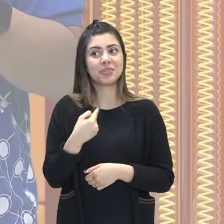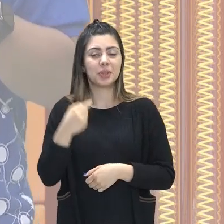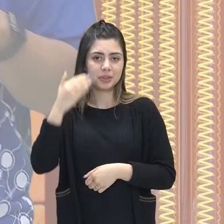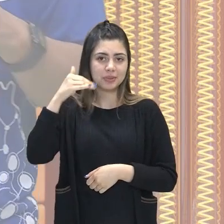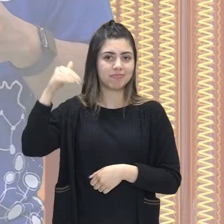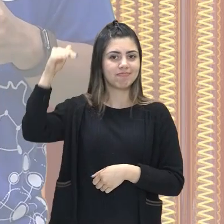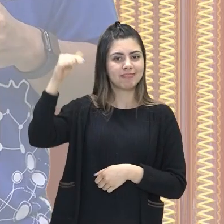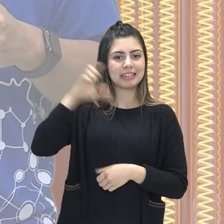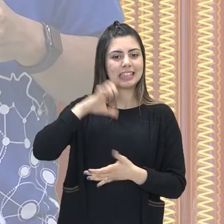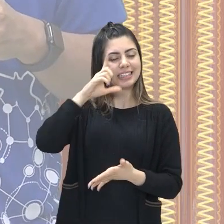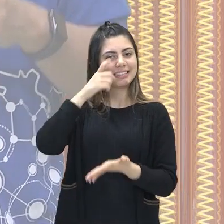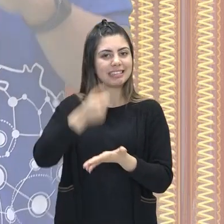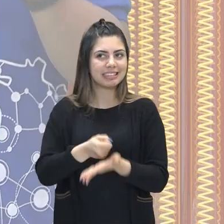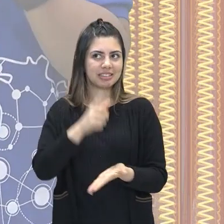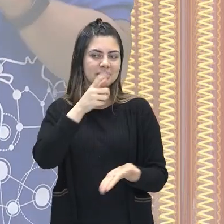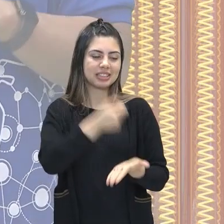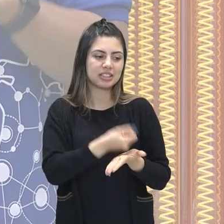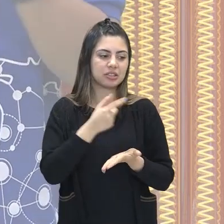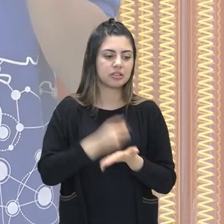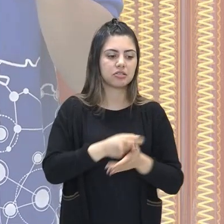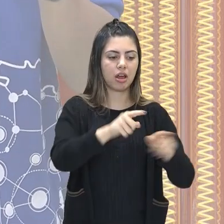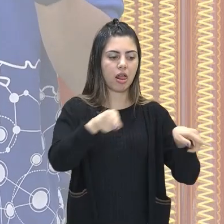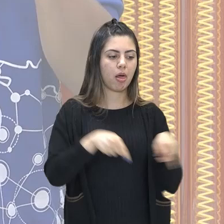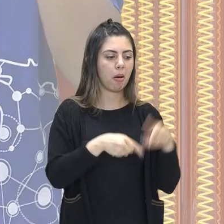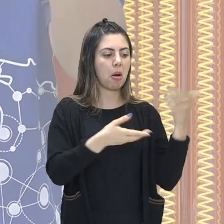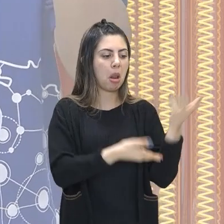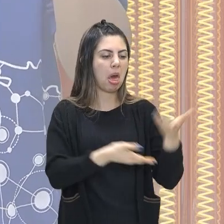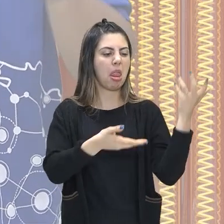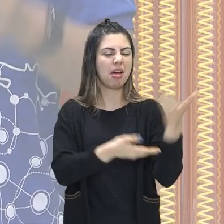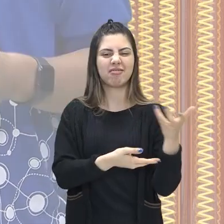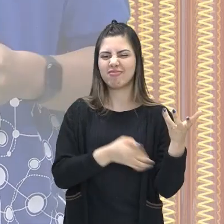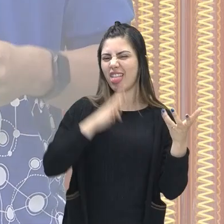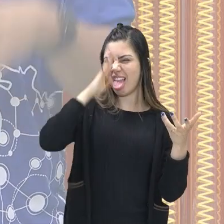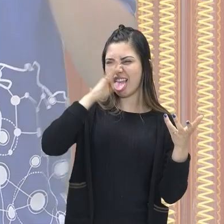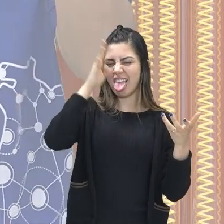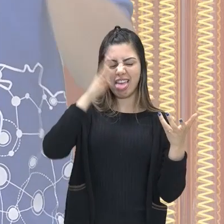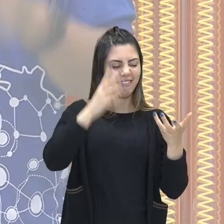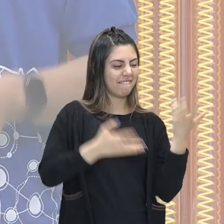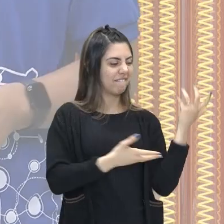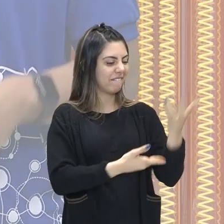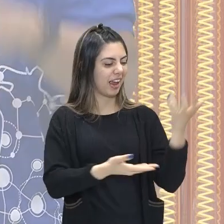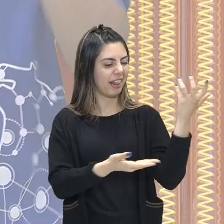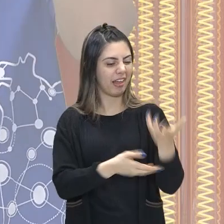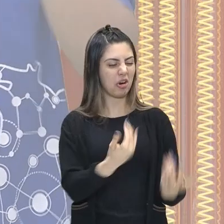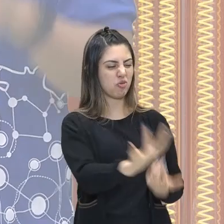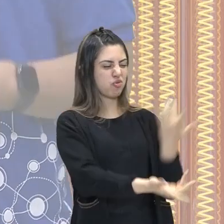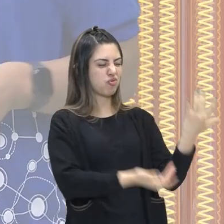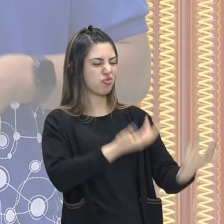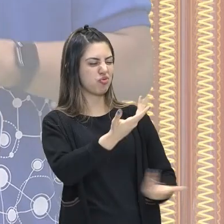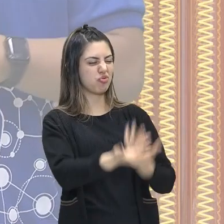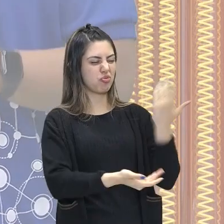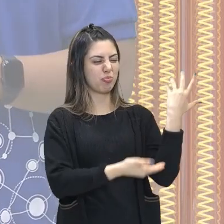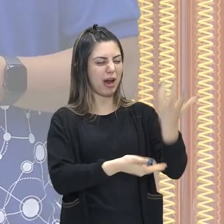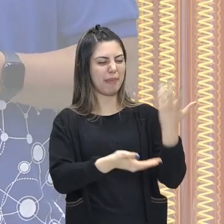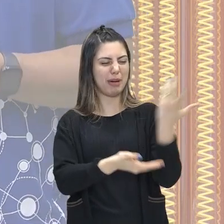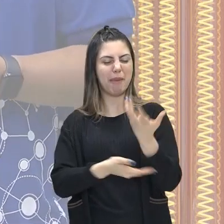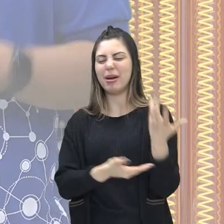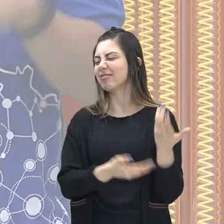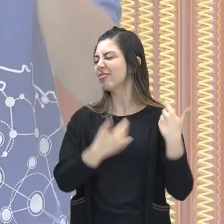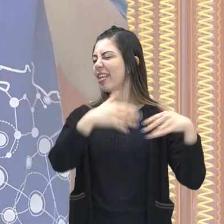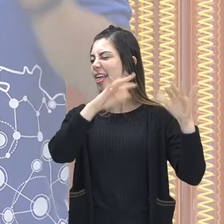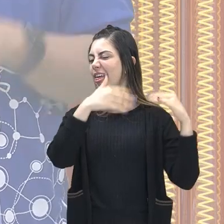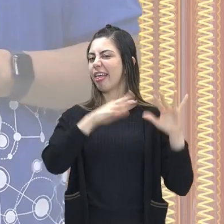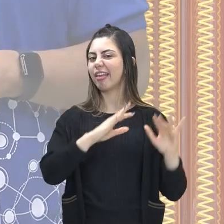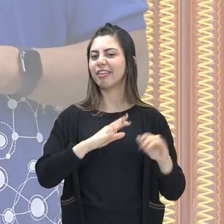tomando essas decisões aqui, né, estão nem aí para negócio de desmatamento, não. Manda queimar mesmo isso aí e tá nem aí,